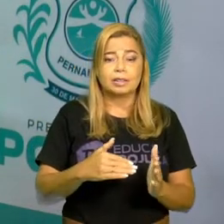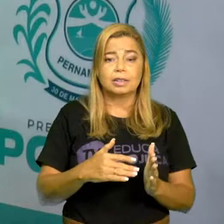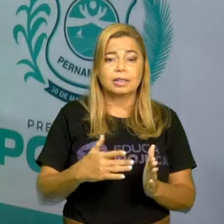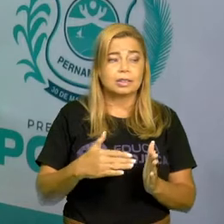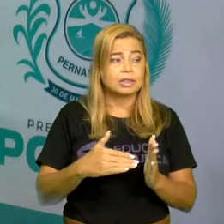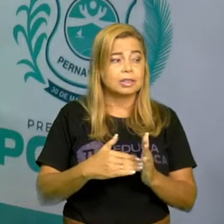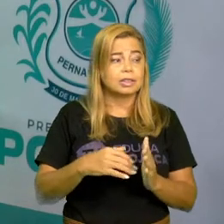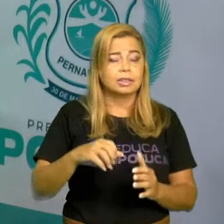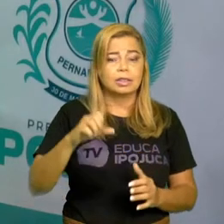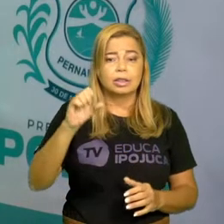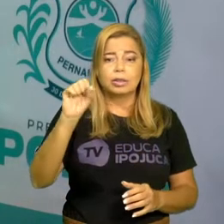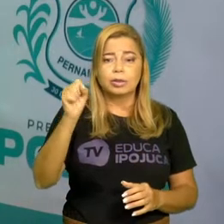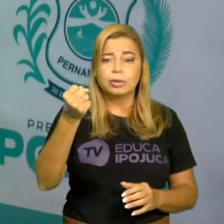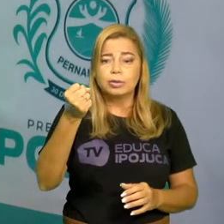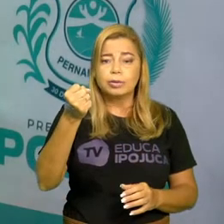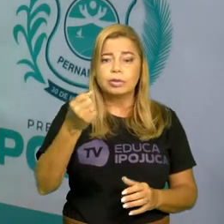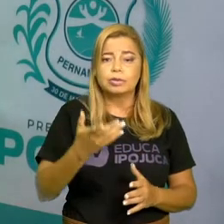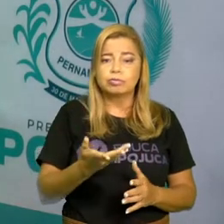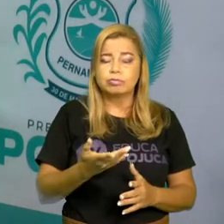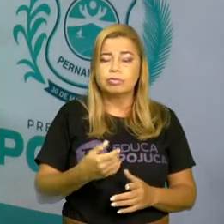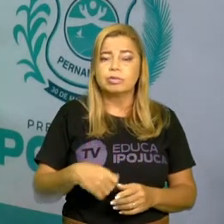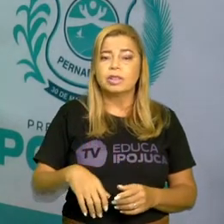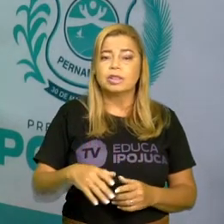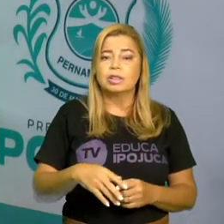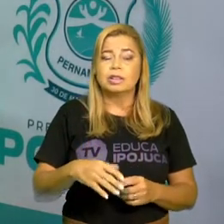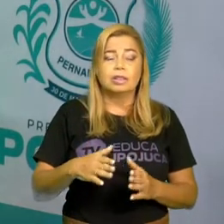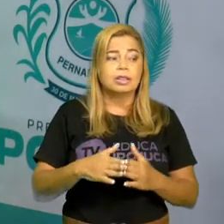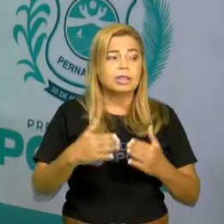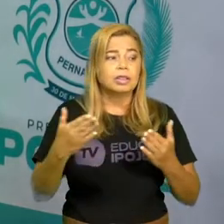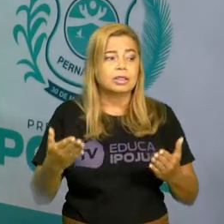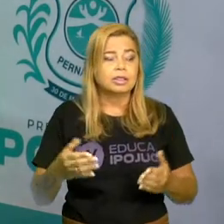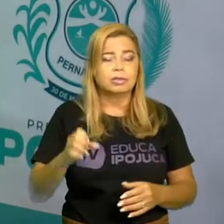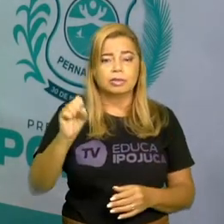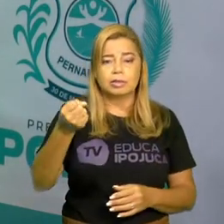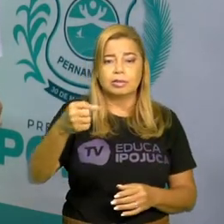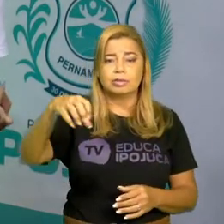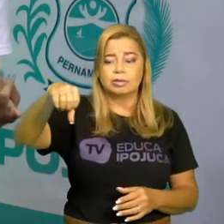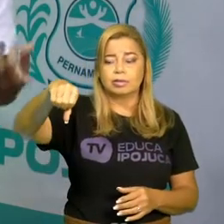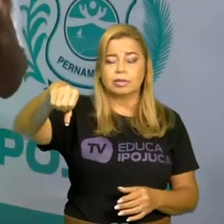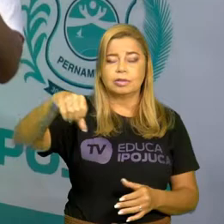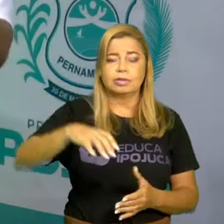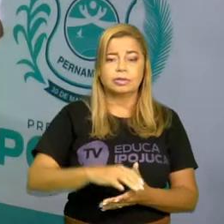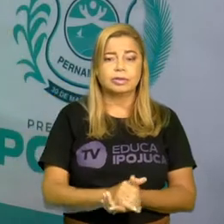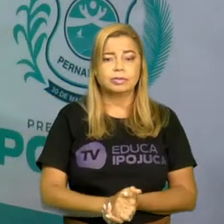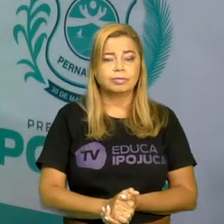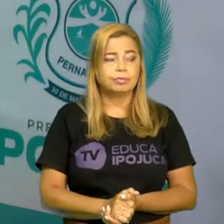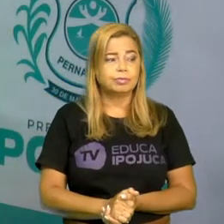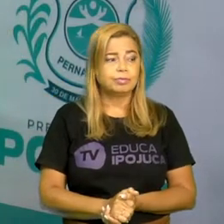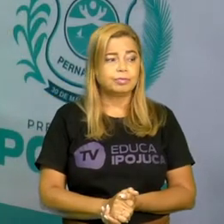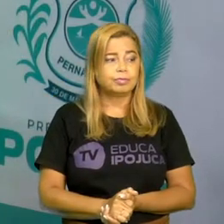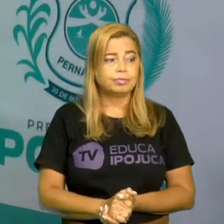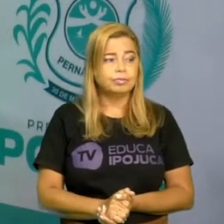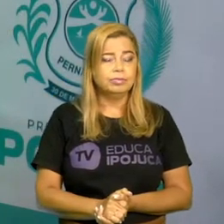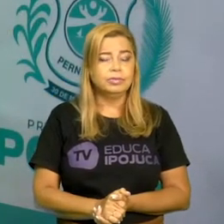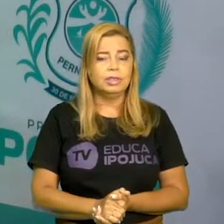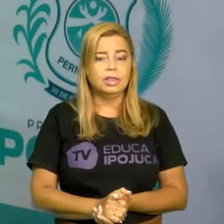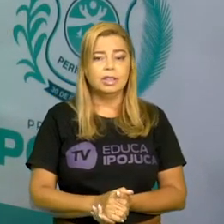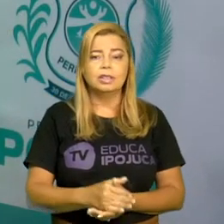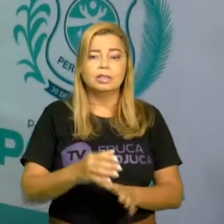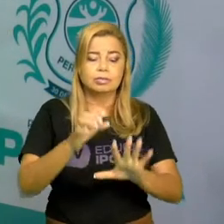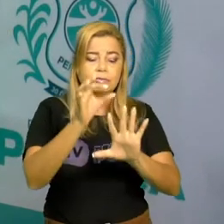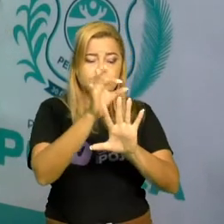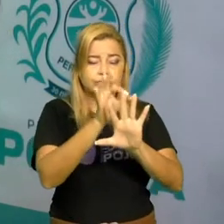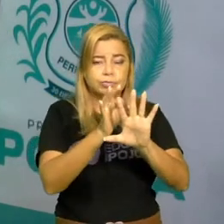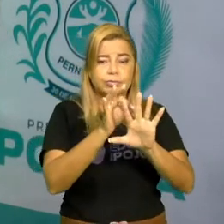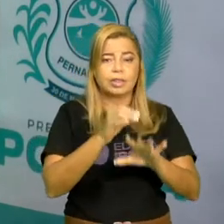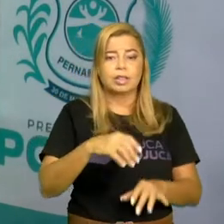ter 80 com mais 9, 89. Aí eu vou para minhas bolinhas amarelas, aí eu vou